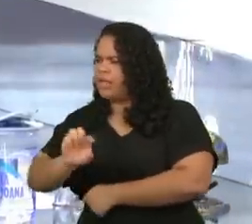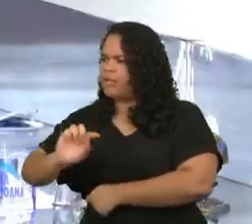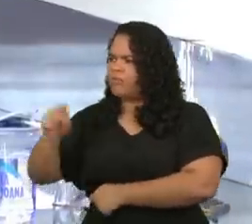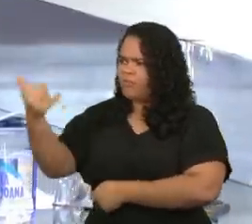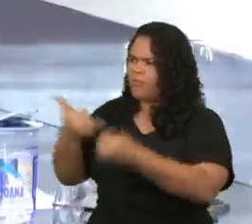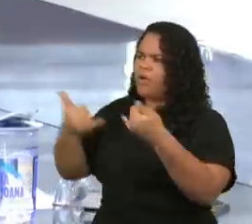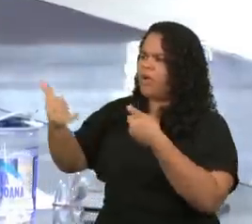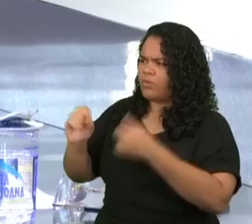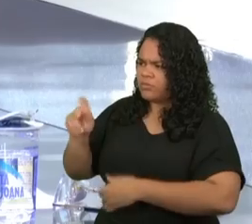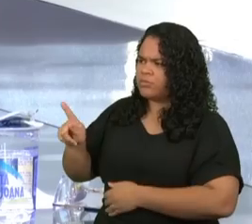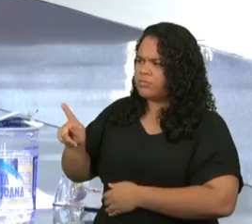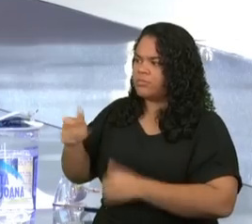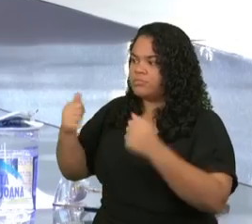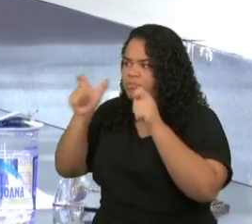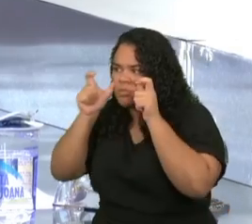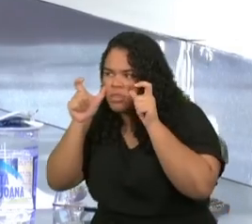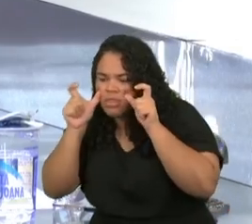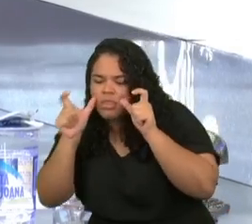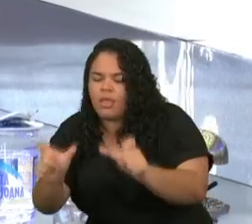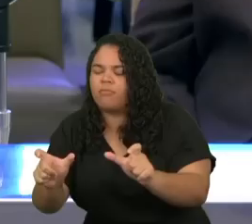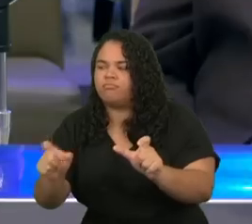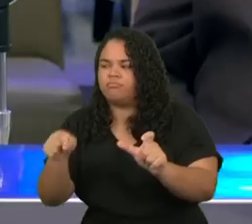dizia fique de olho